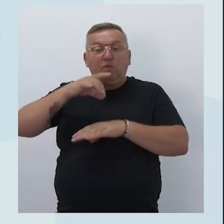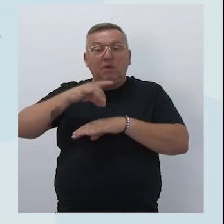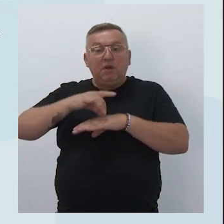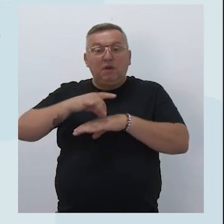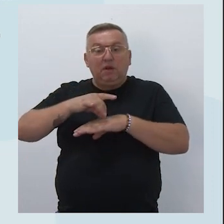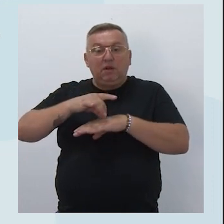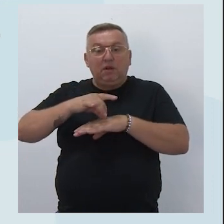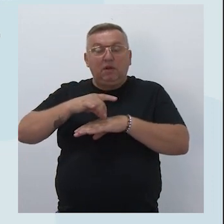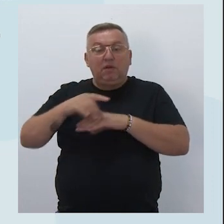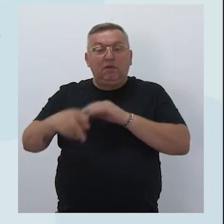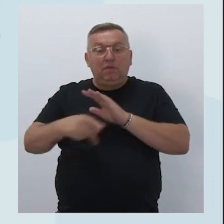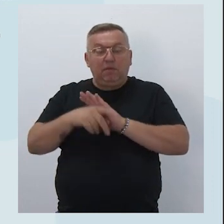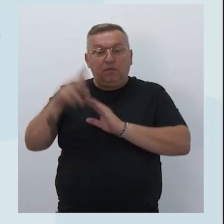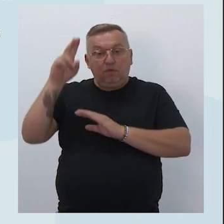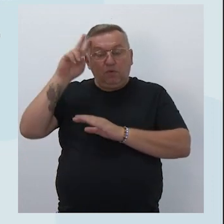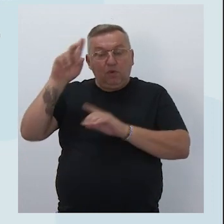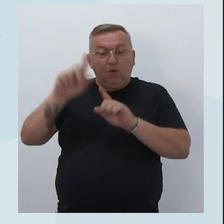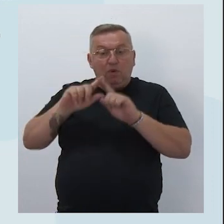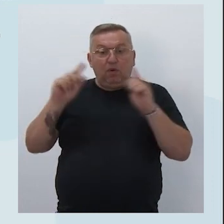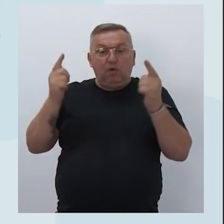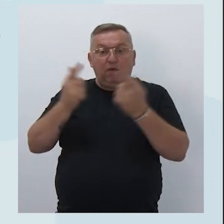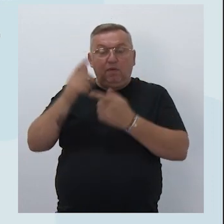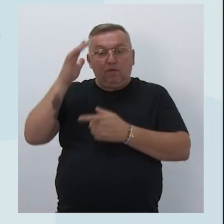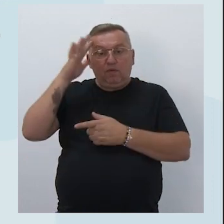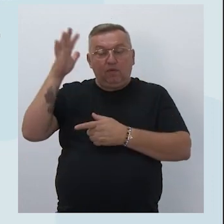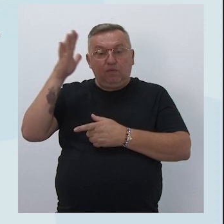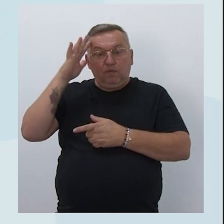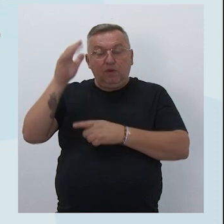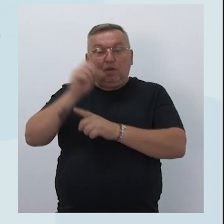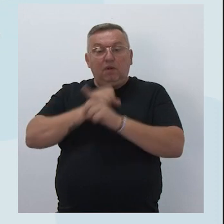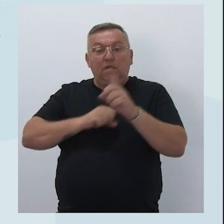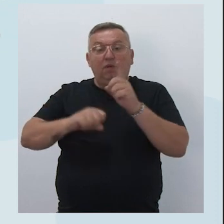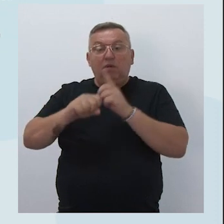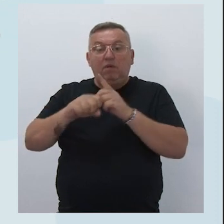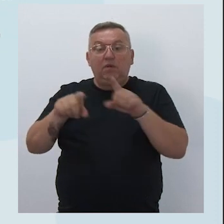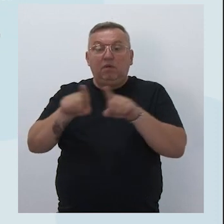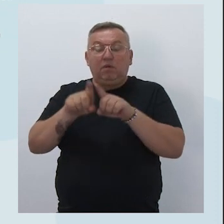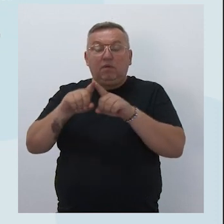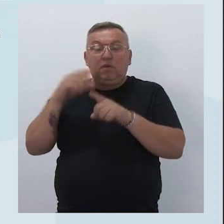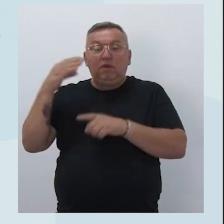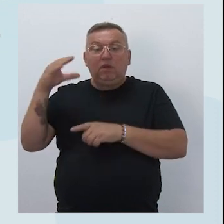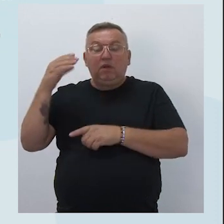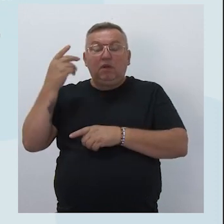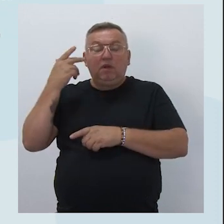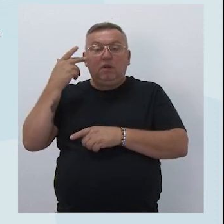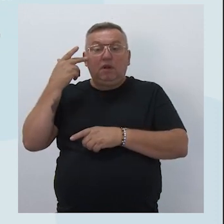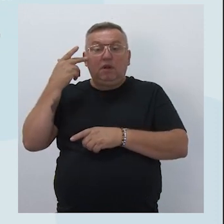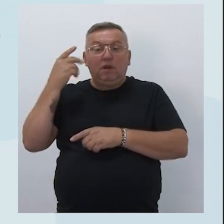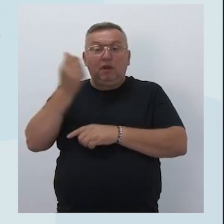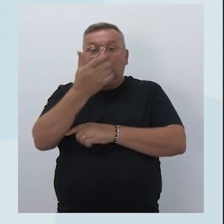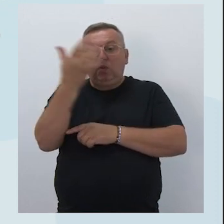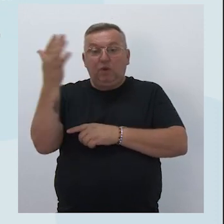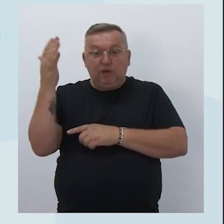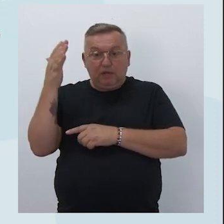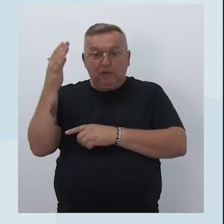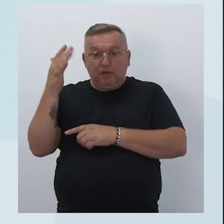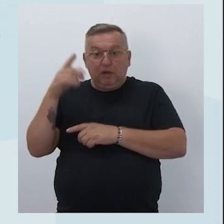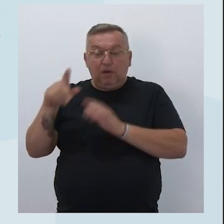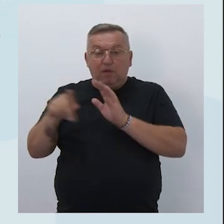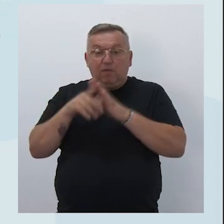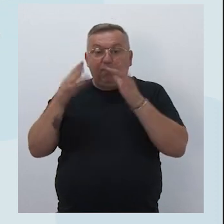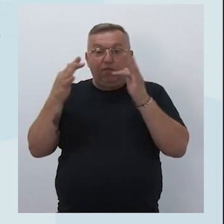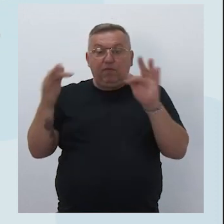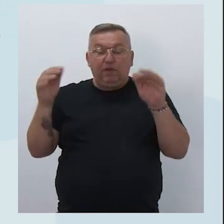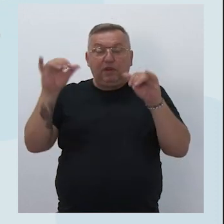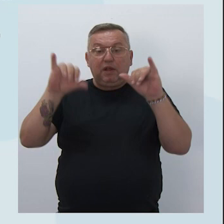os componentes de história, geografia, filosofia e sociologia, e na área de ciências da natureza, os componentes de física,